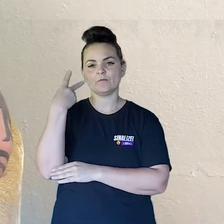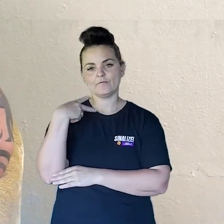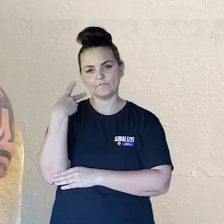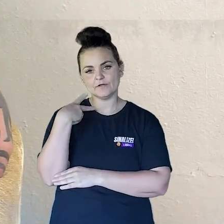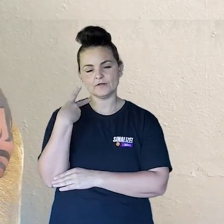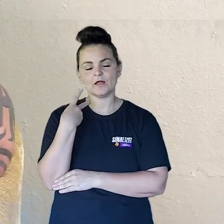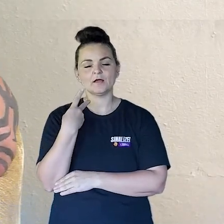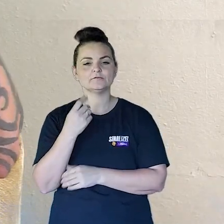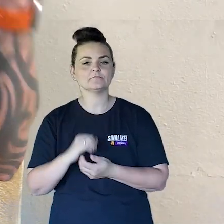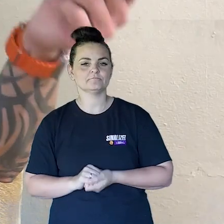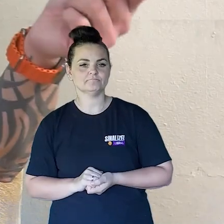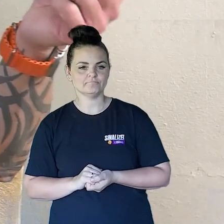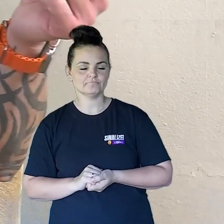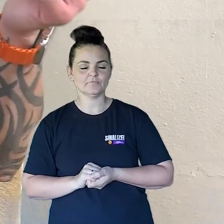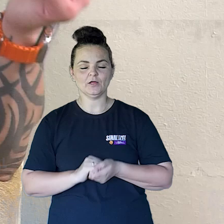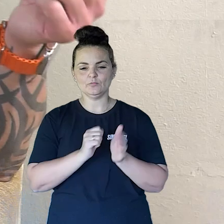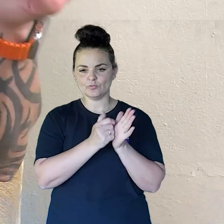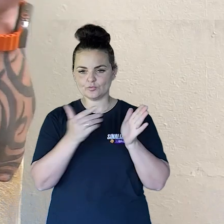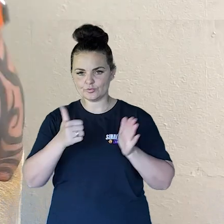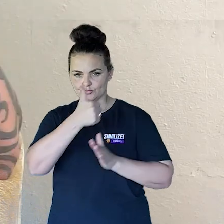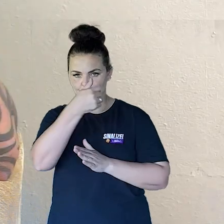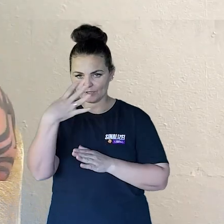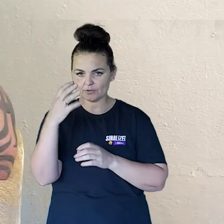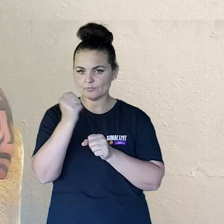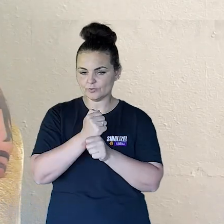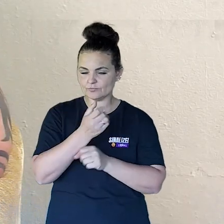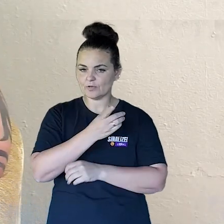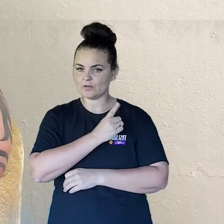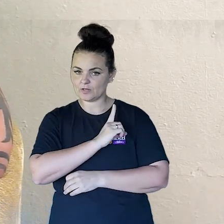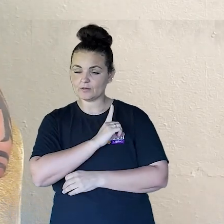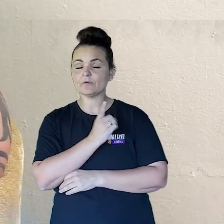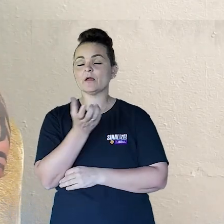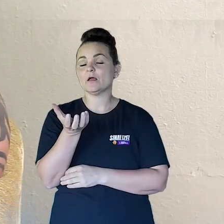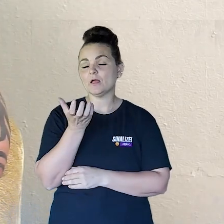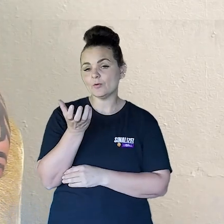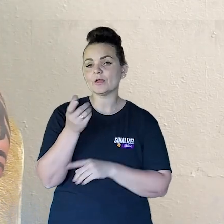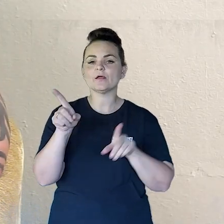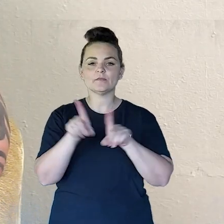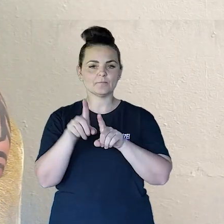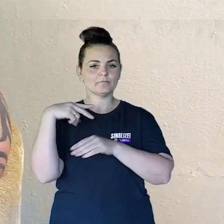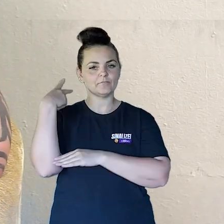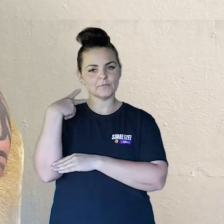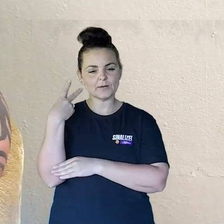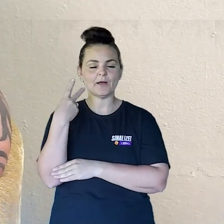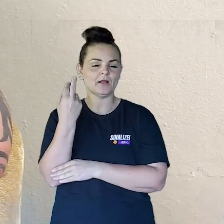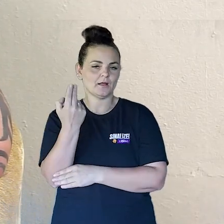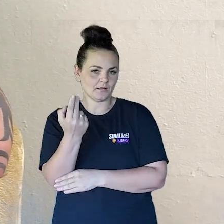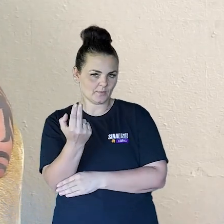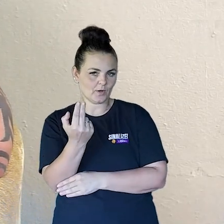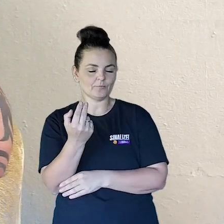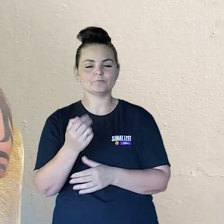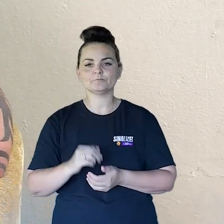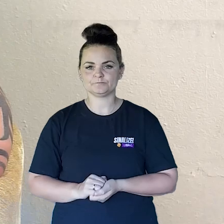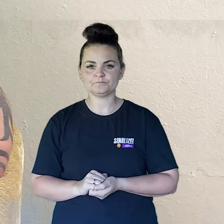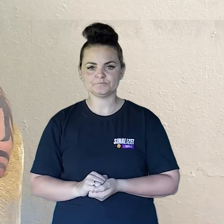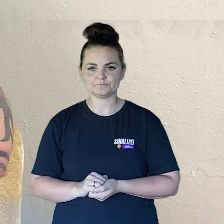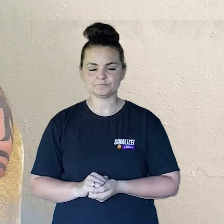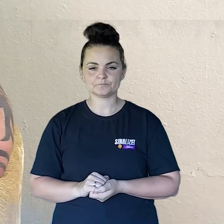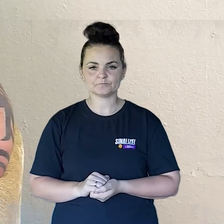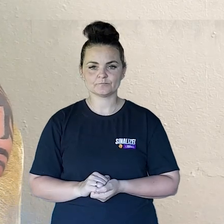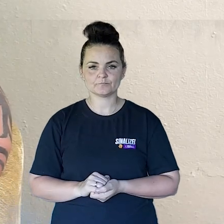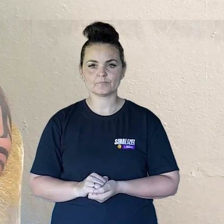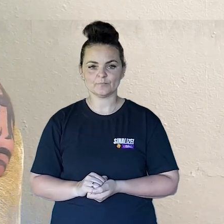vereador, e da mesma forma como eu trabalho ao longo desses 14 anos como delegado, é da mesma forma que a gente vai estar atuando aqui dentro como vereador. Isso aí